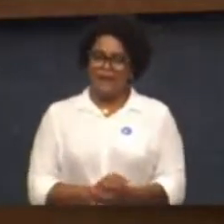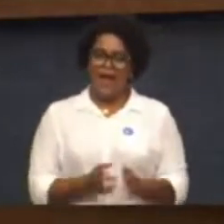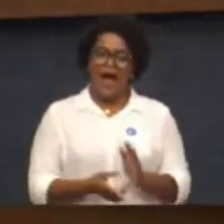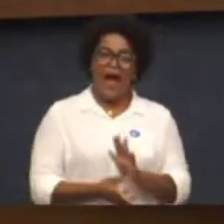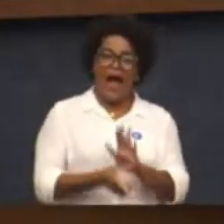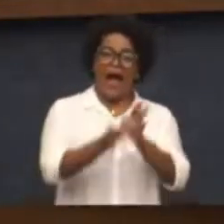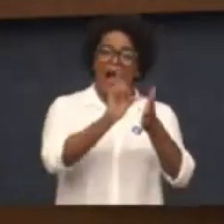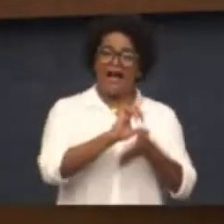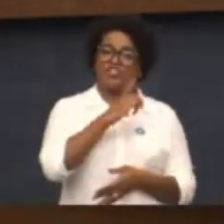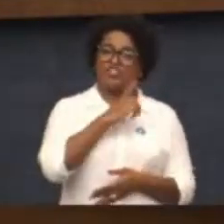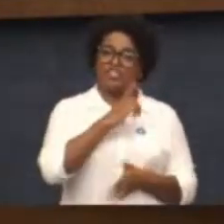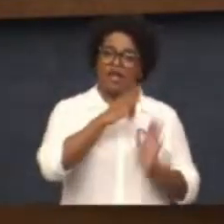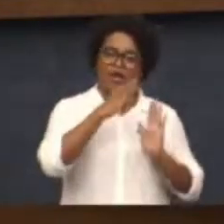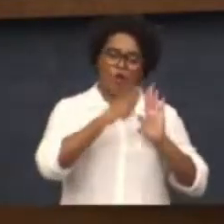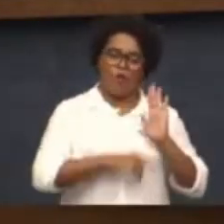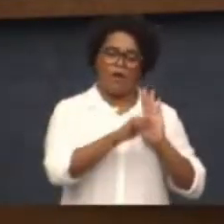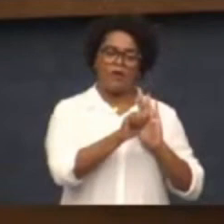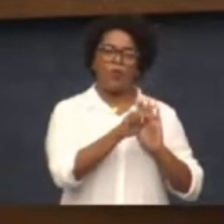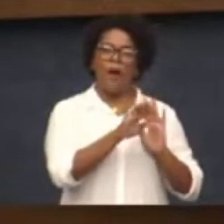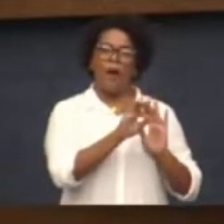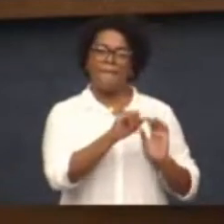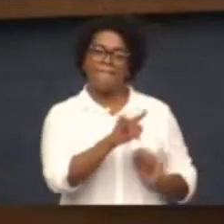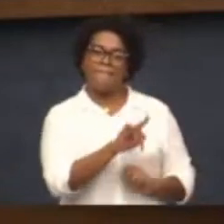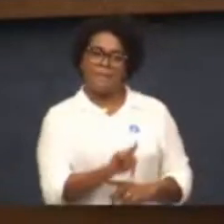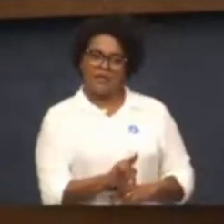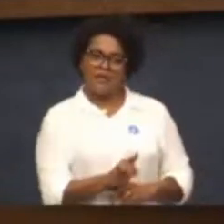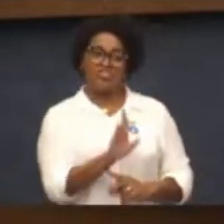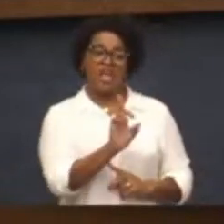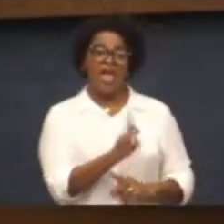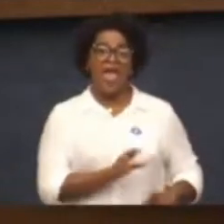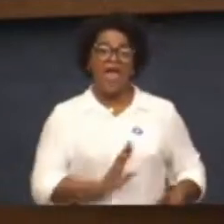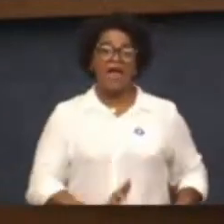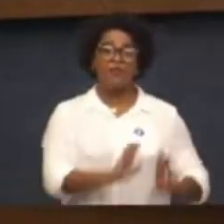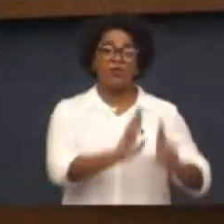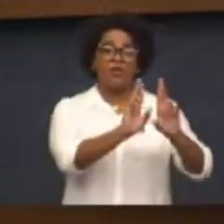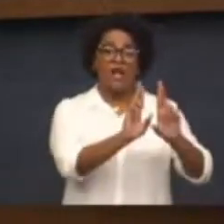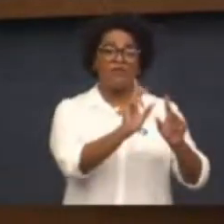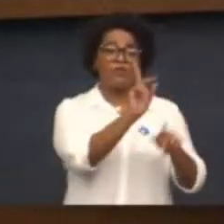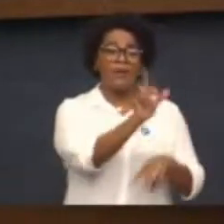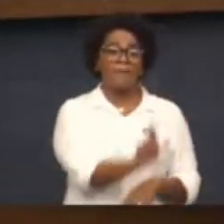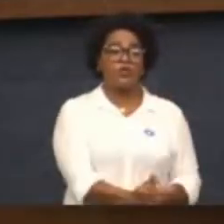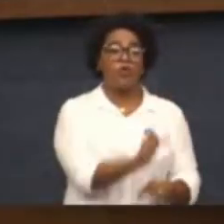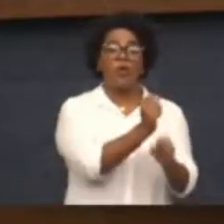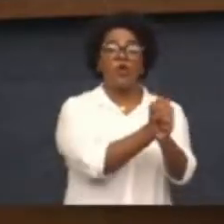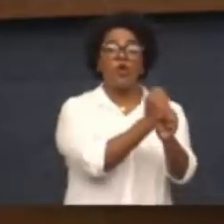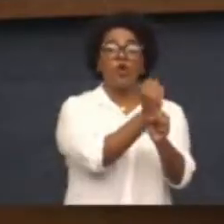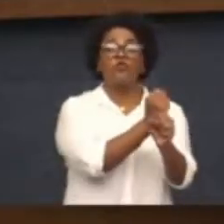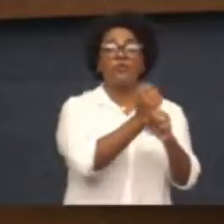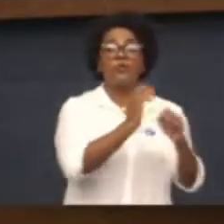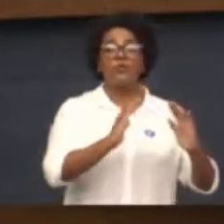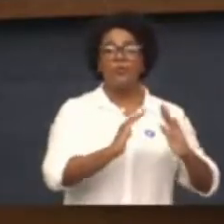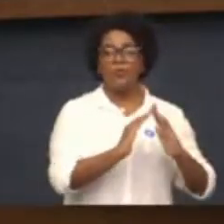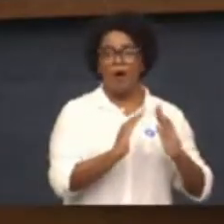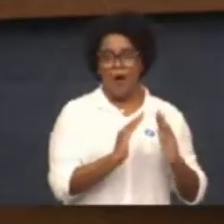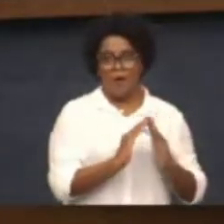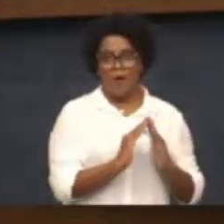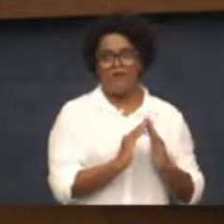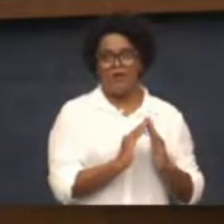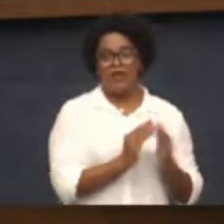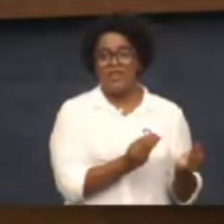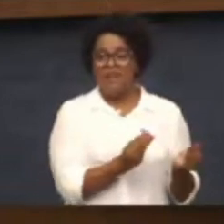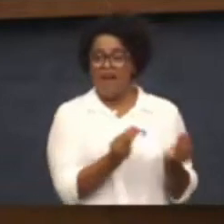de enxergar, porque aí, de fato, a responsabilidade é do construtor que está edificando aquele imóvel, o incorporador que vai fazer a